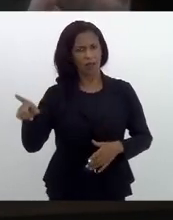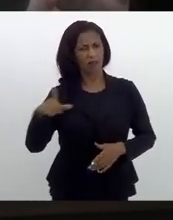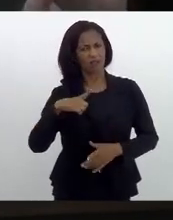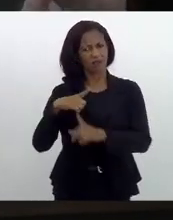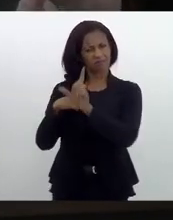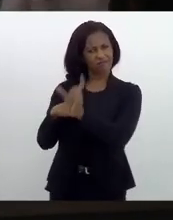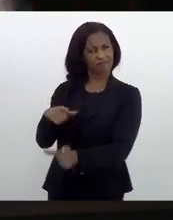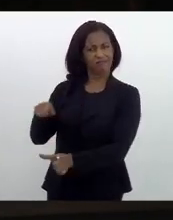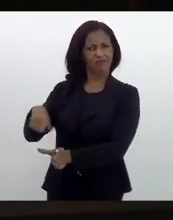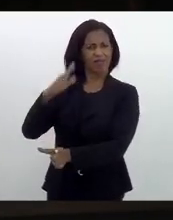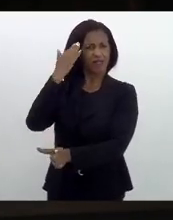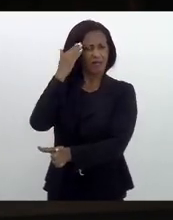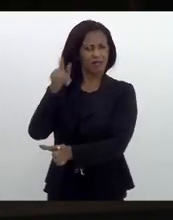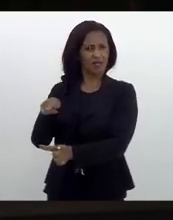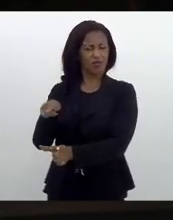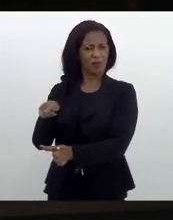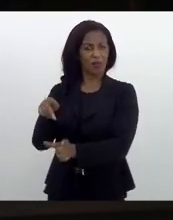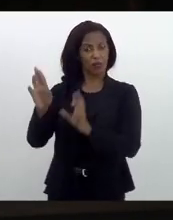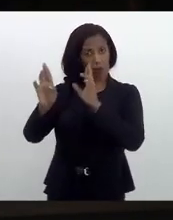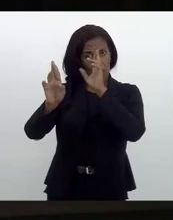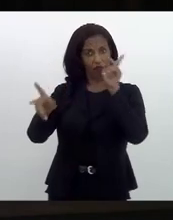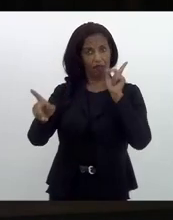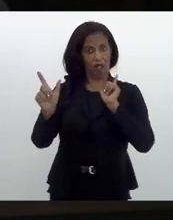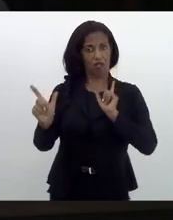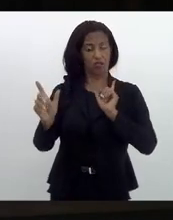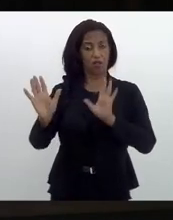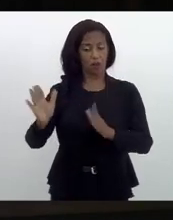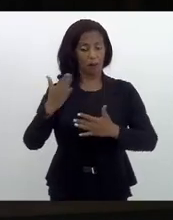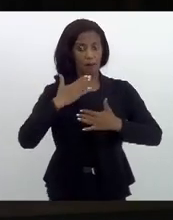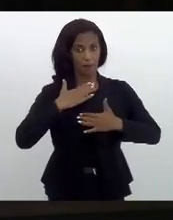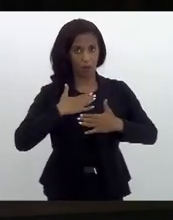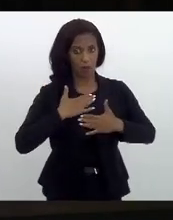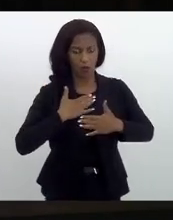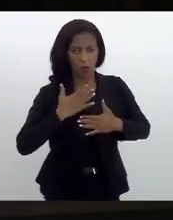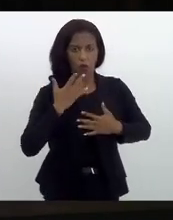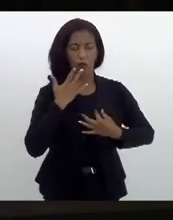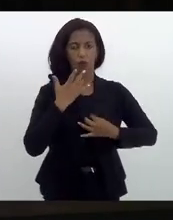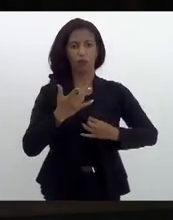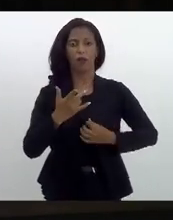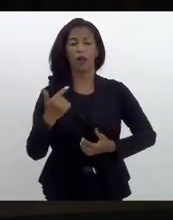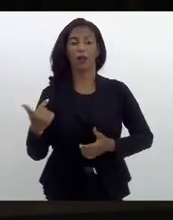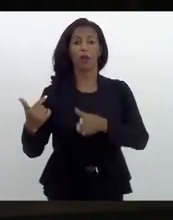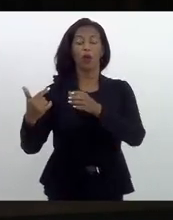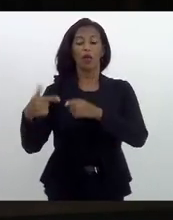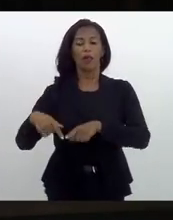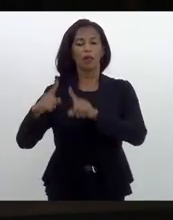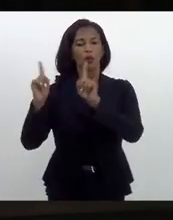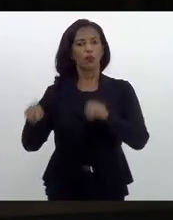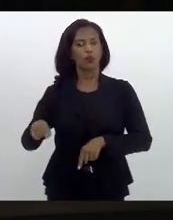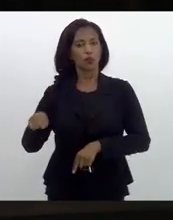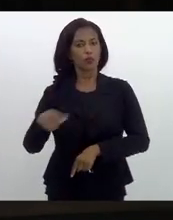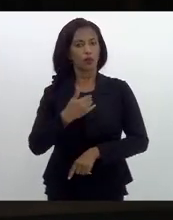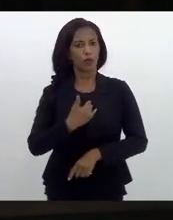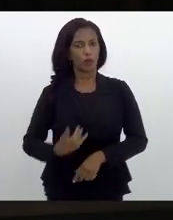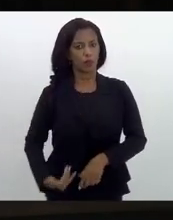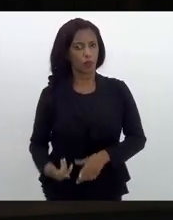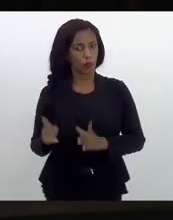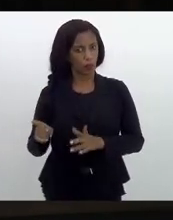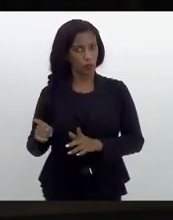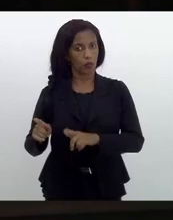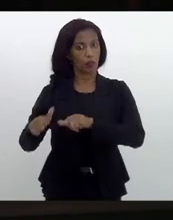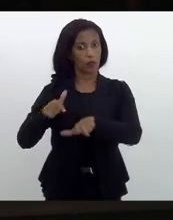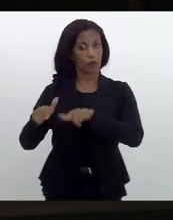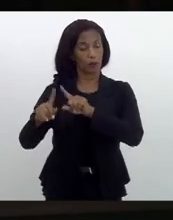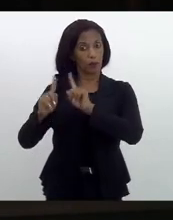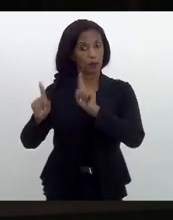teses diferenciadas. No meu entendimento, e vou fazer esta defesa, é que o funcionário público, funcionário